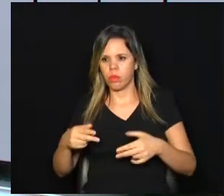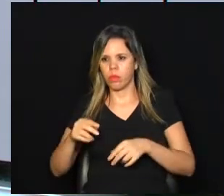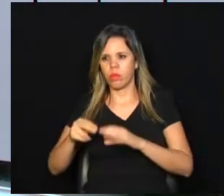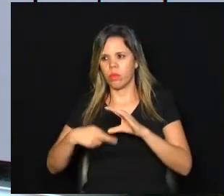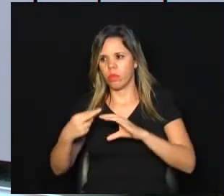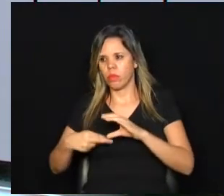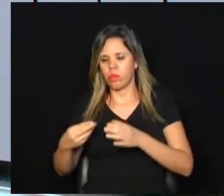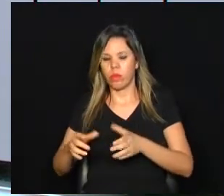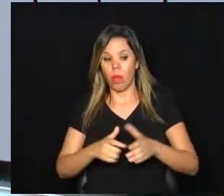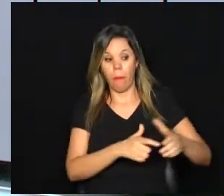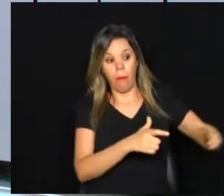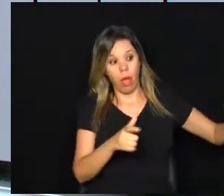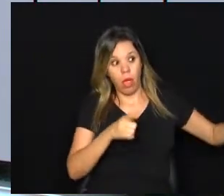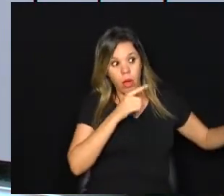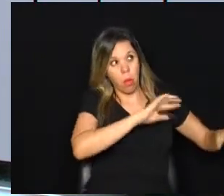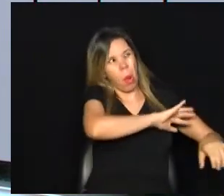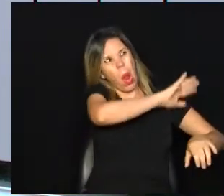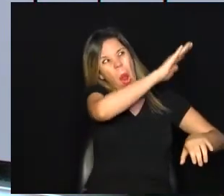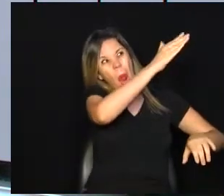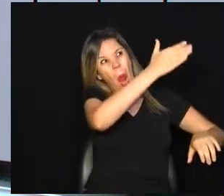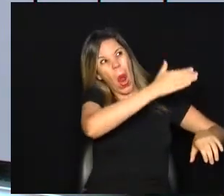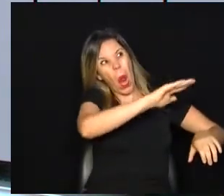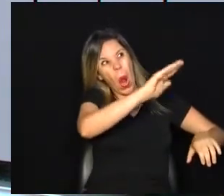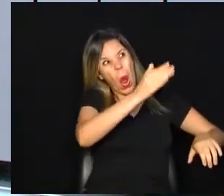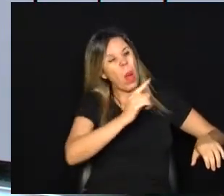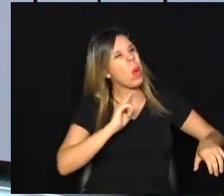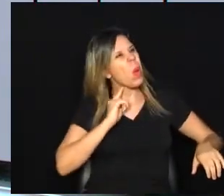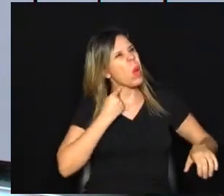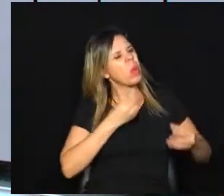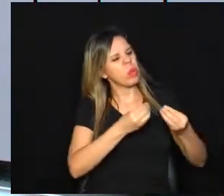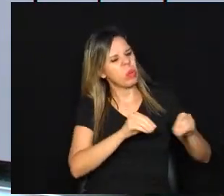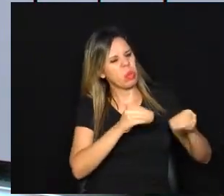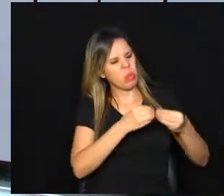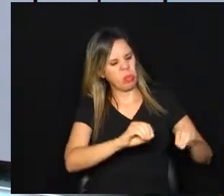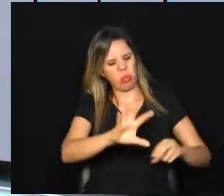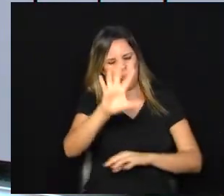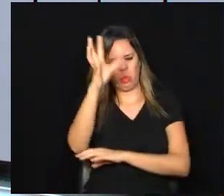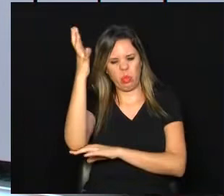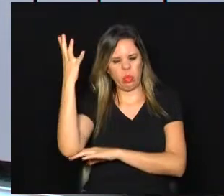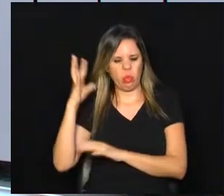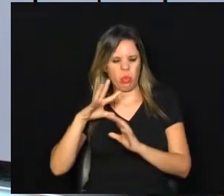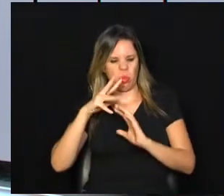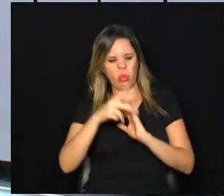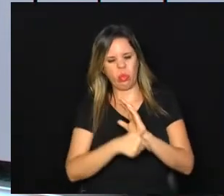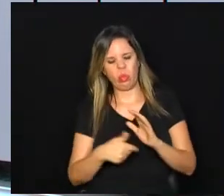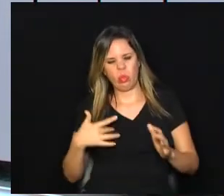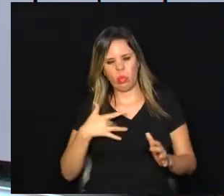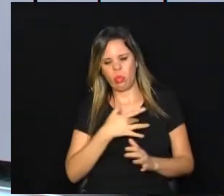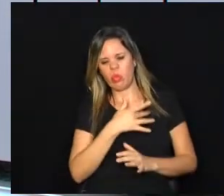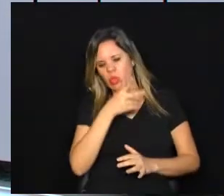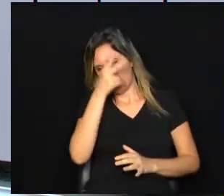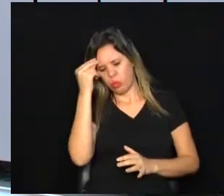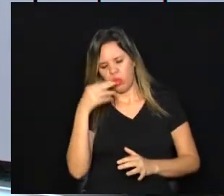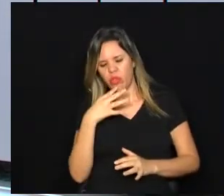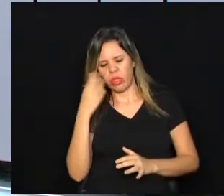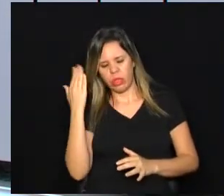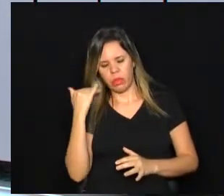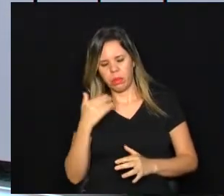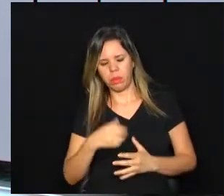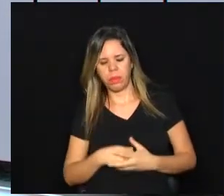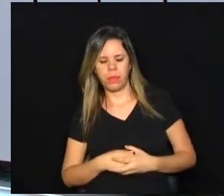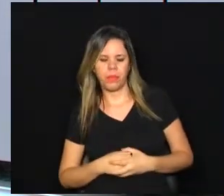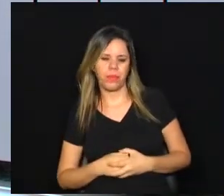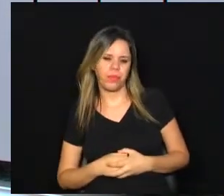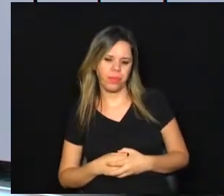para os lixões, causando todas as consequências ambientais e de saúde pública que a gente tem conhecimento.